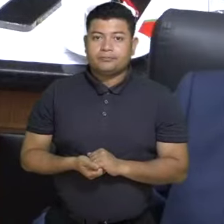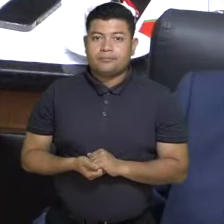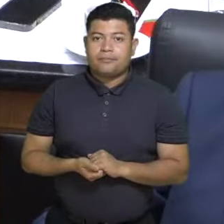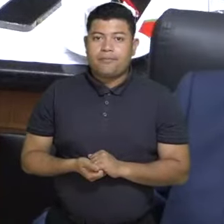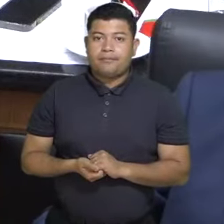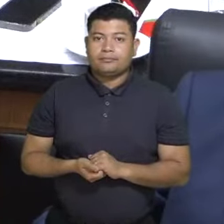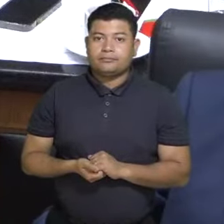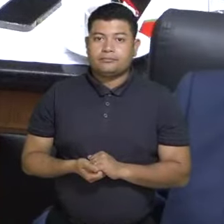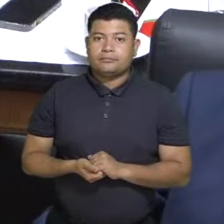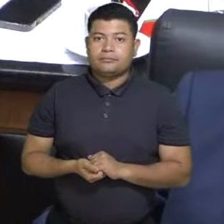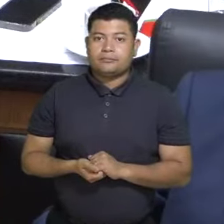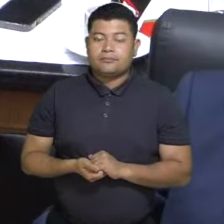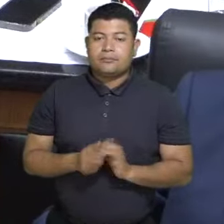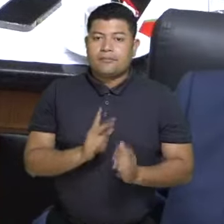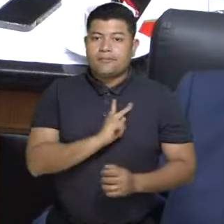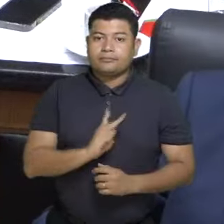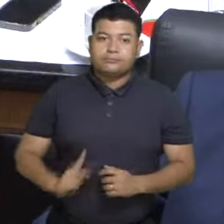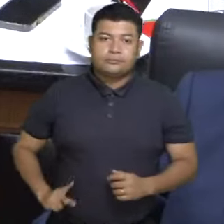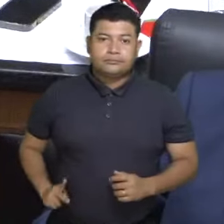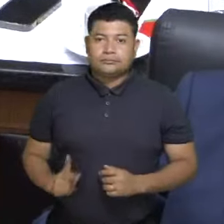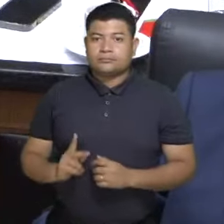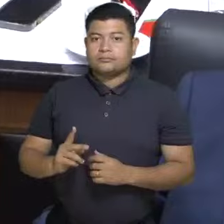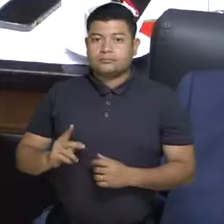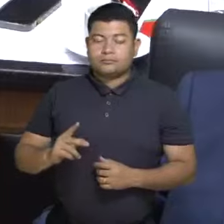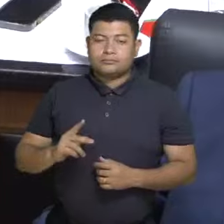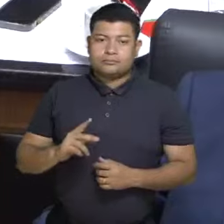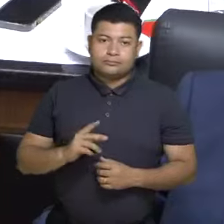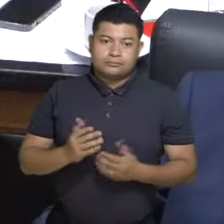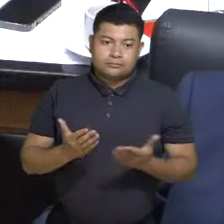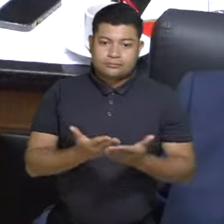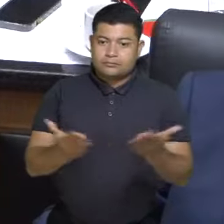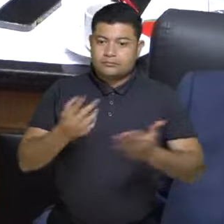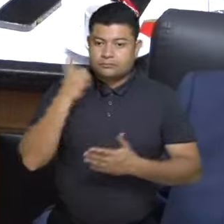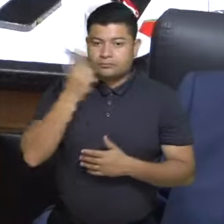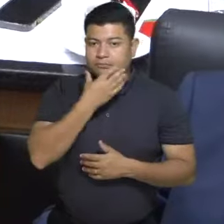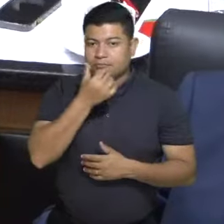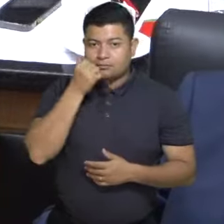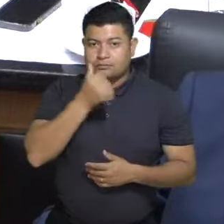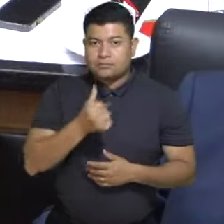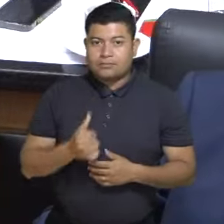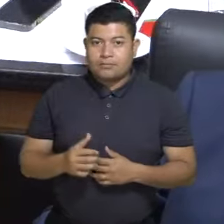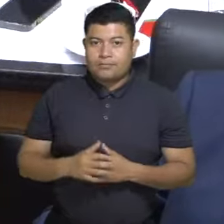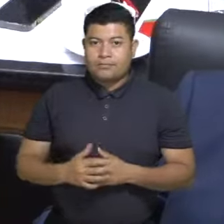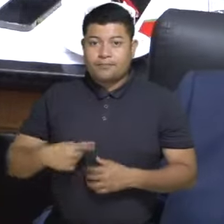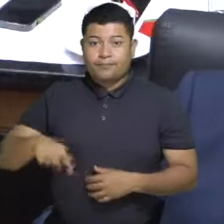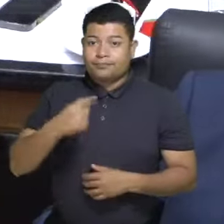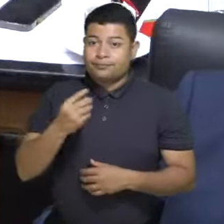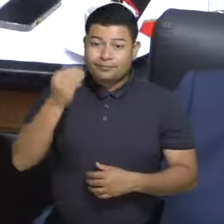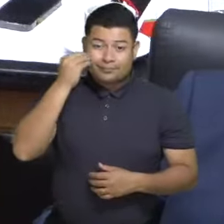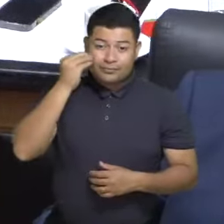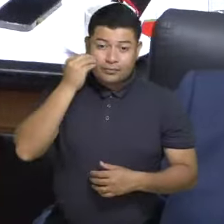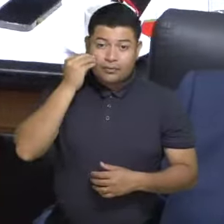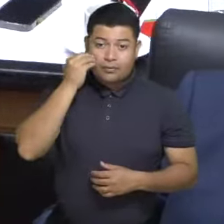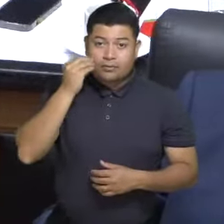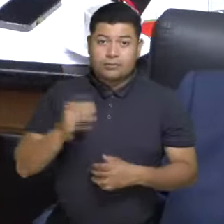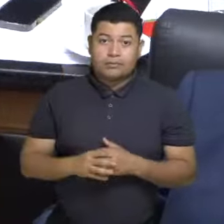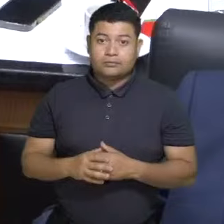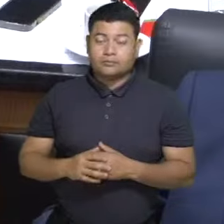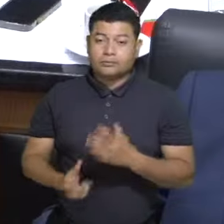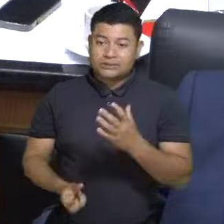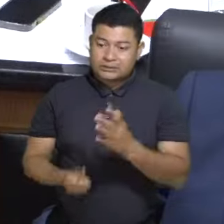Senhor presidente, senhores deputados, nós tentamos, presidente, a todo momento construir